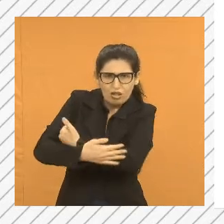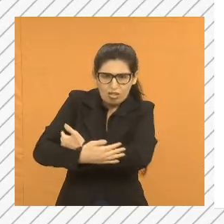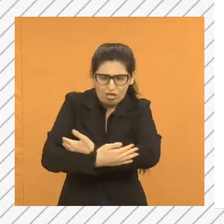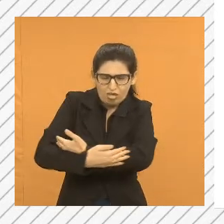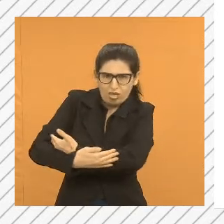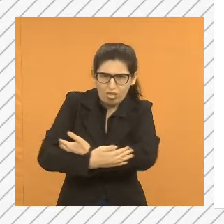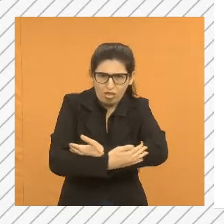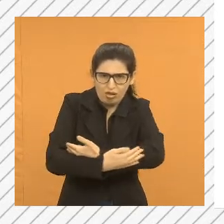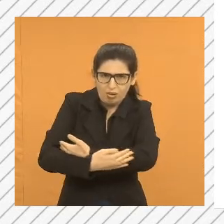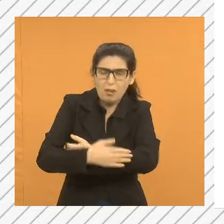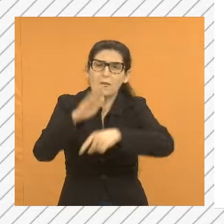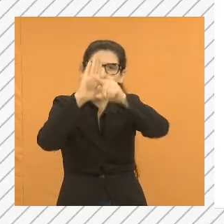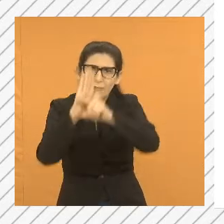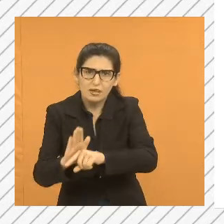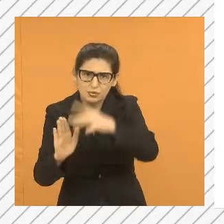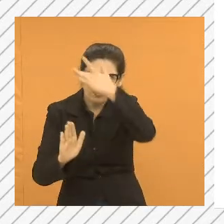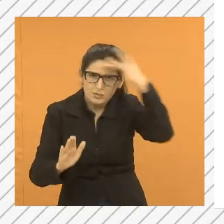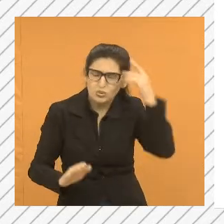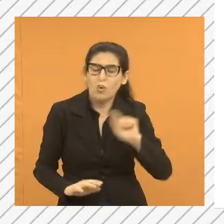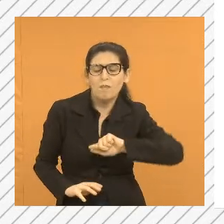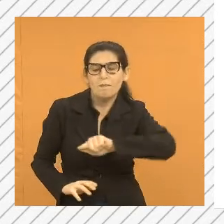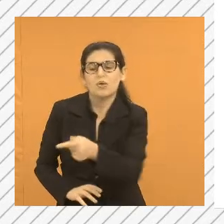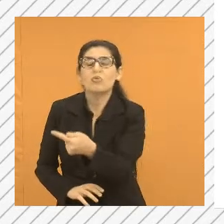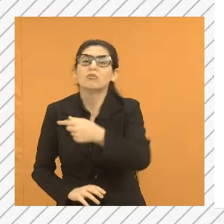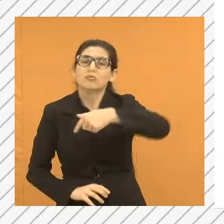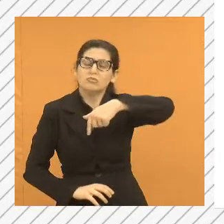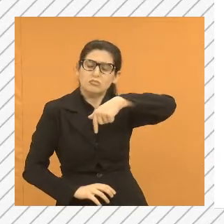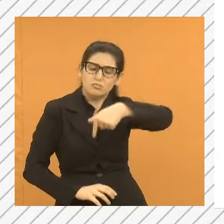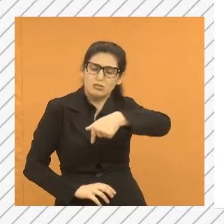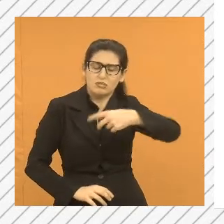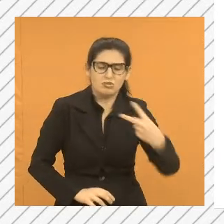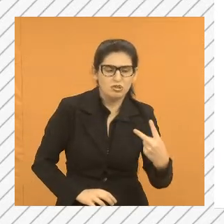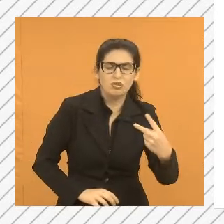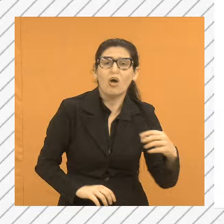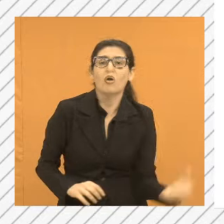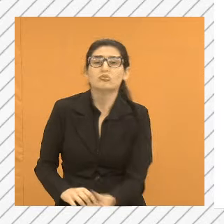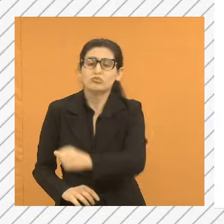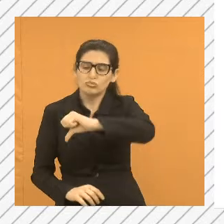teve uma redução de 1.072 para